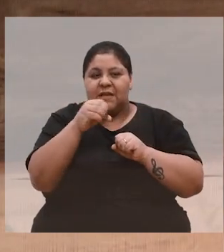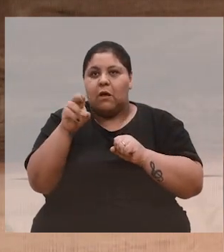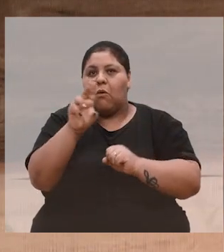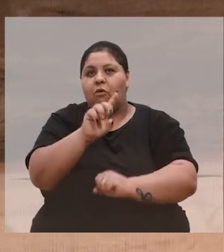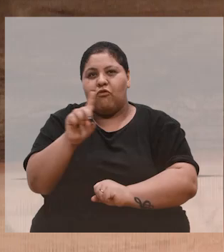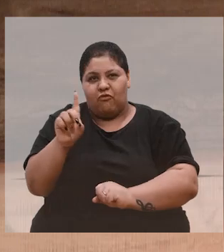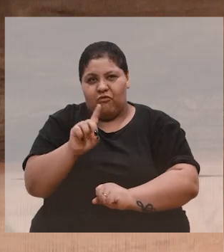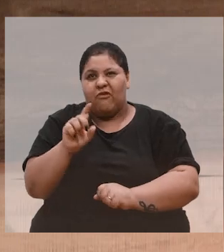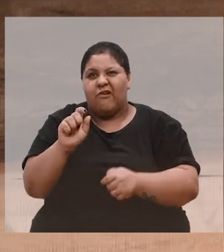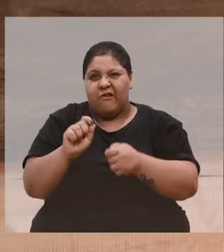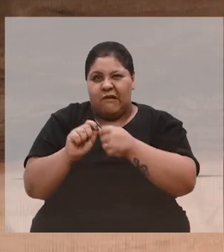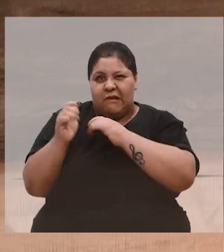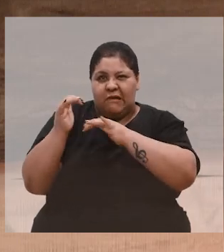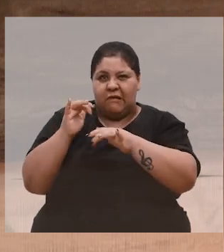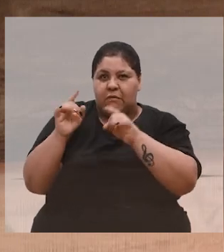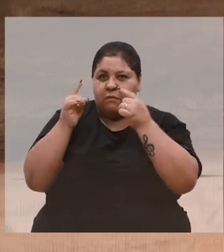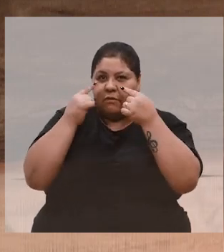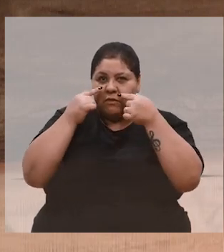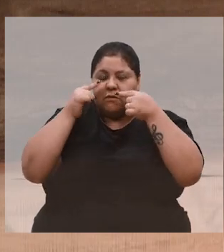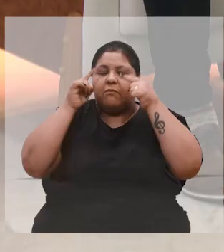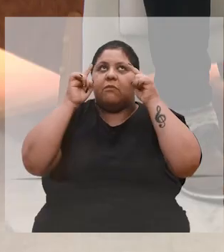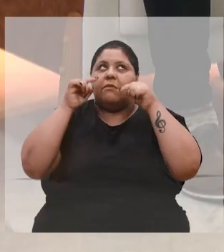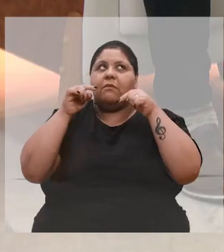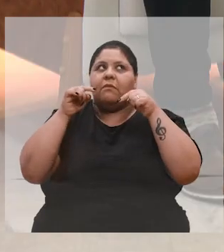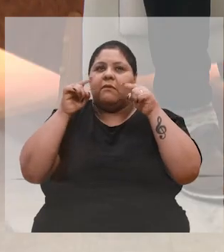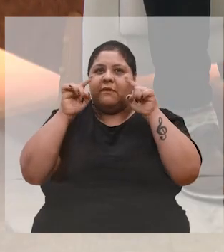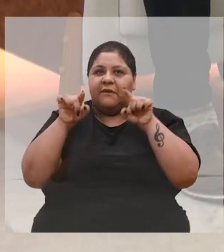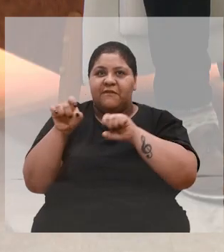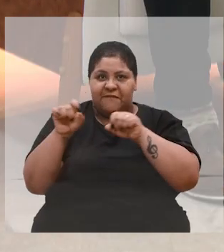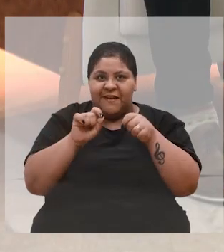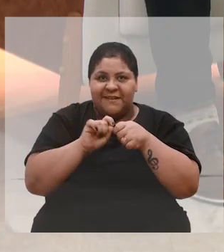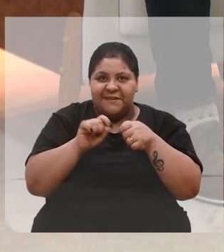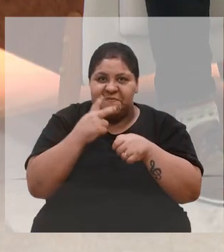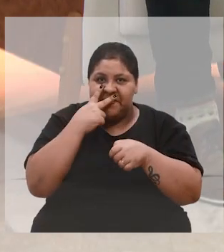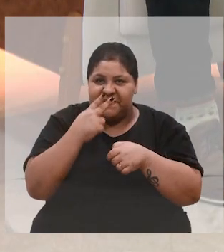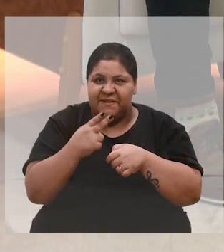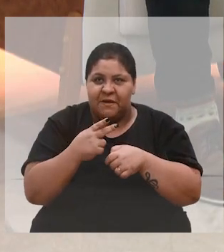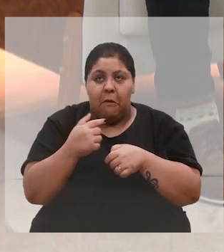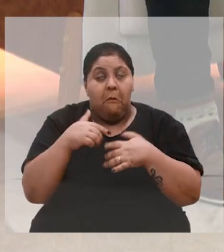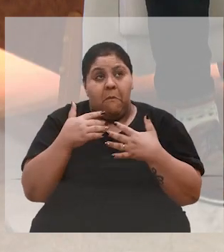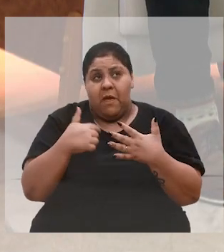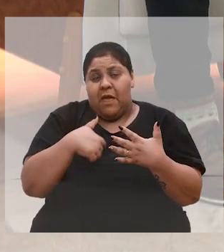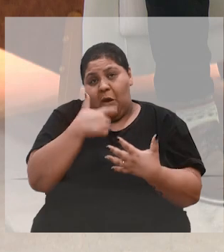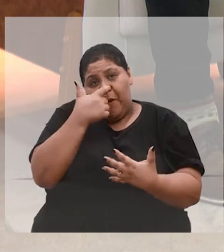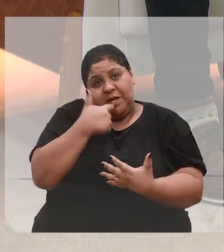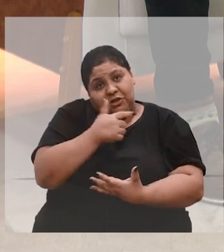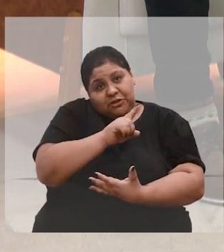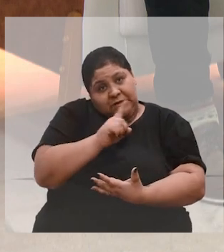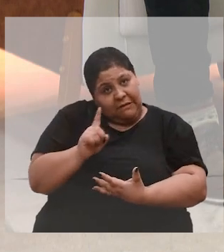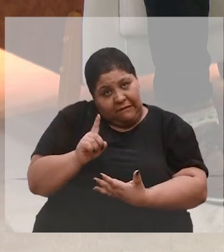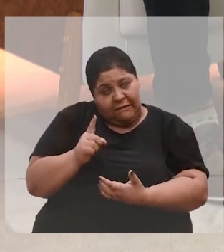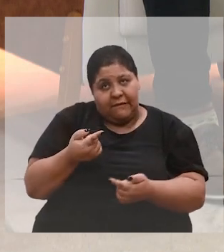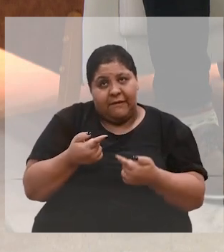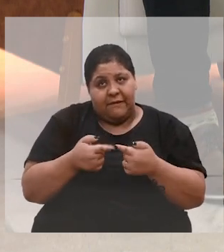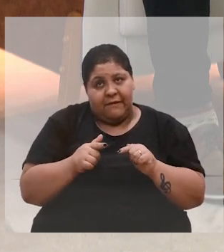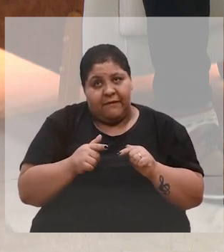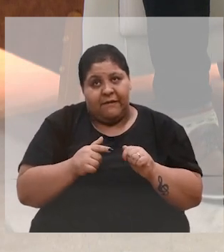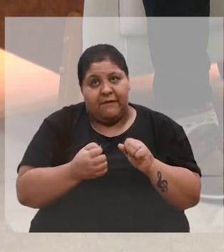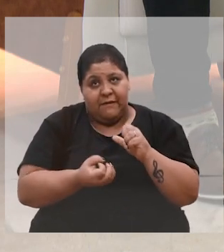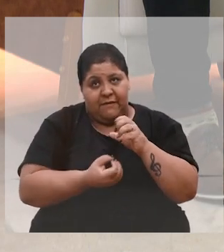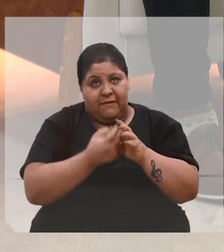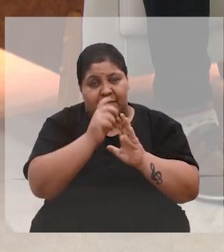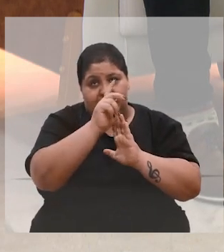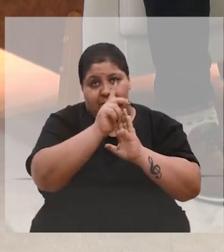não, faz esse movimento aqui de olho também? Bem, eu acho que não. Mas, quando eu produzi